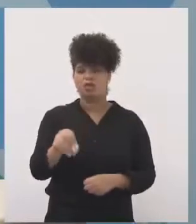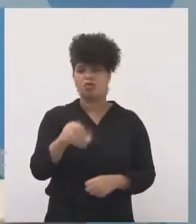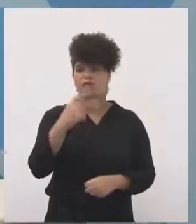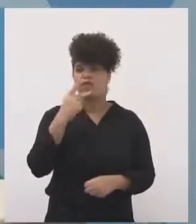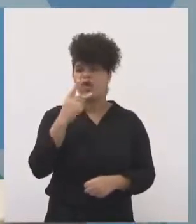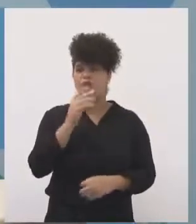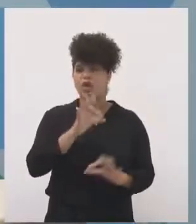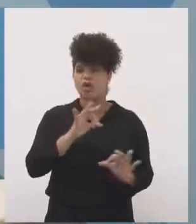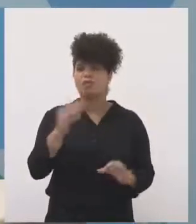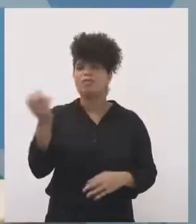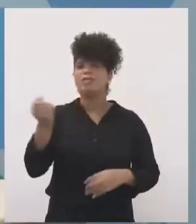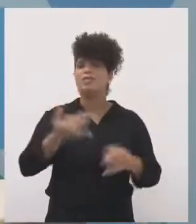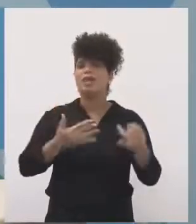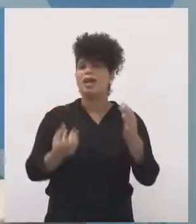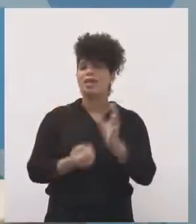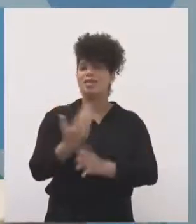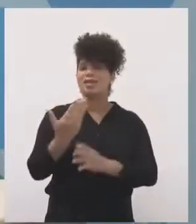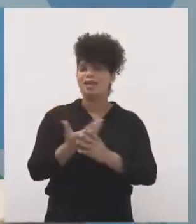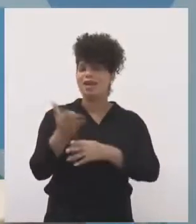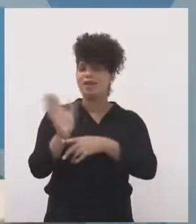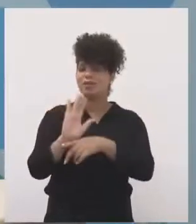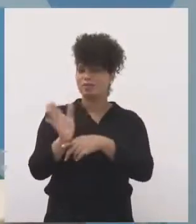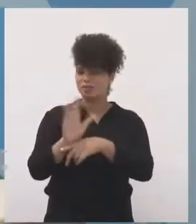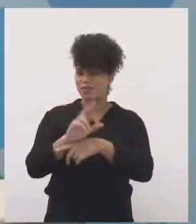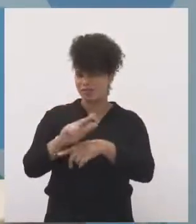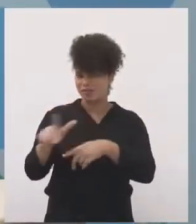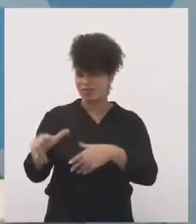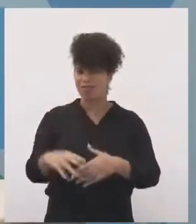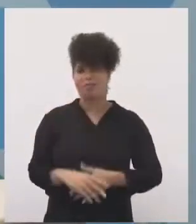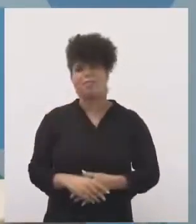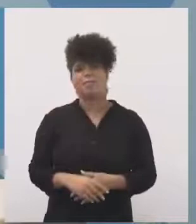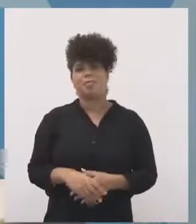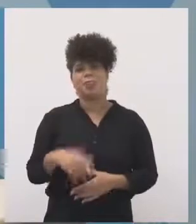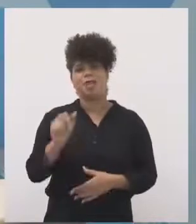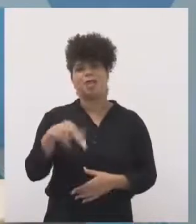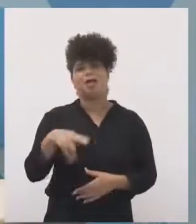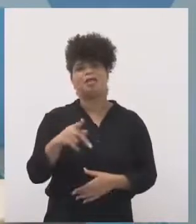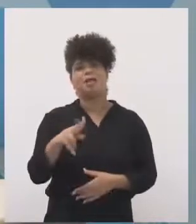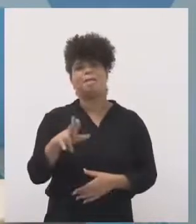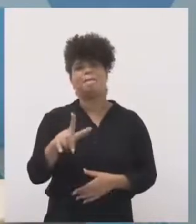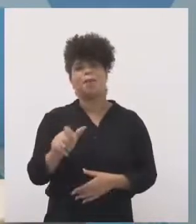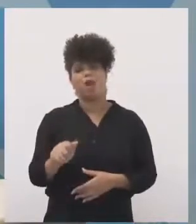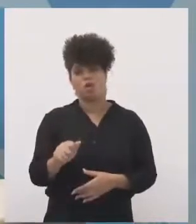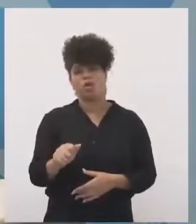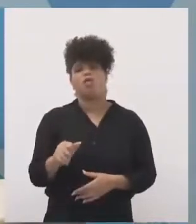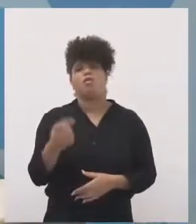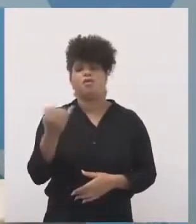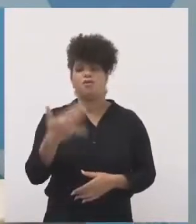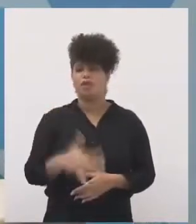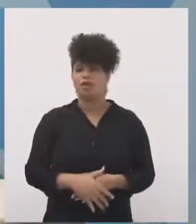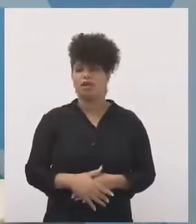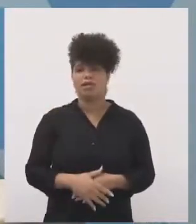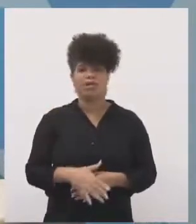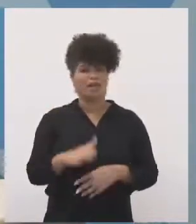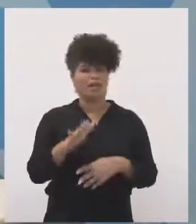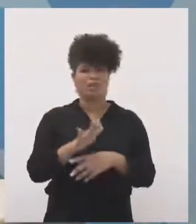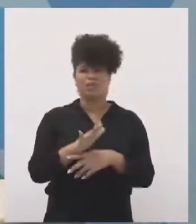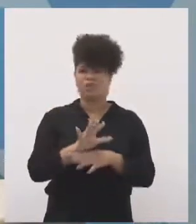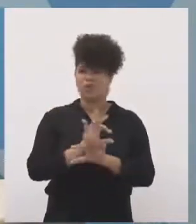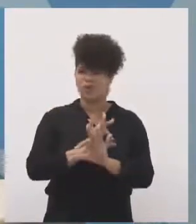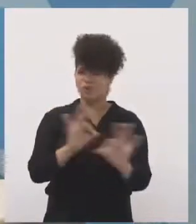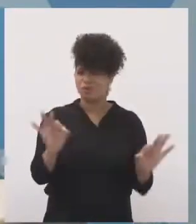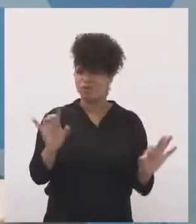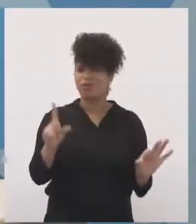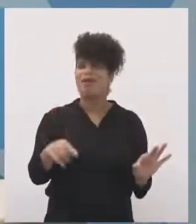fales mais de criação e edição de vídeos. A Ana Paula Grotto colocou aqui que ajuda muito e que ela